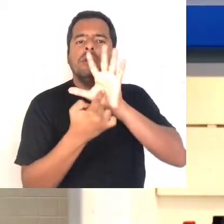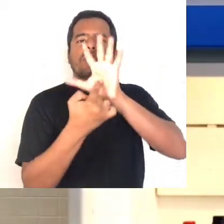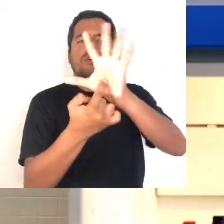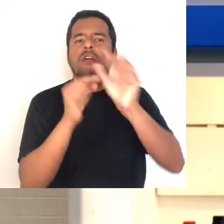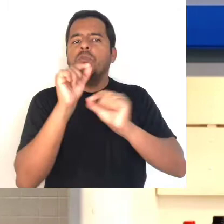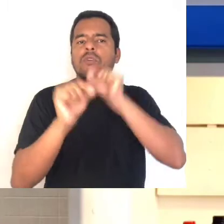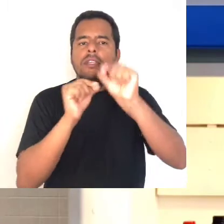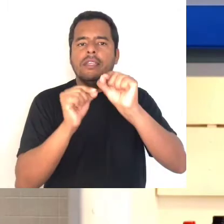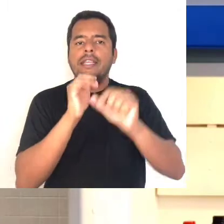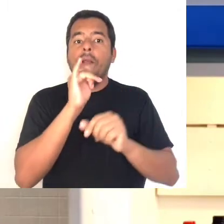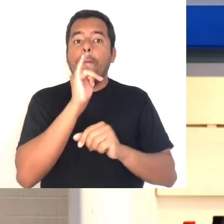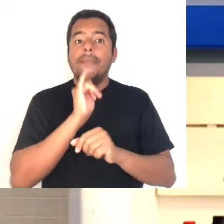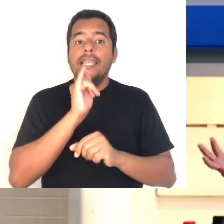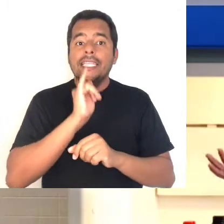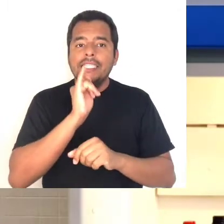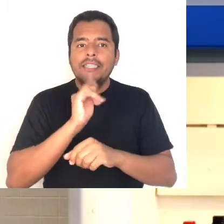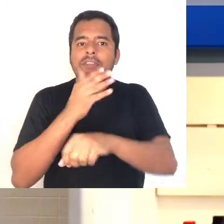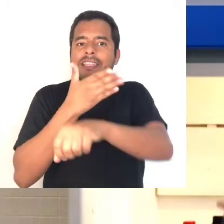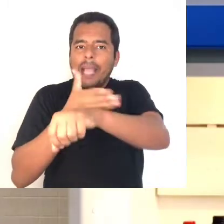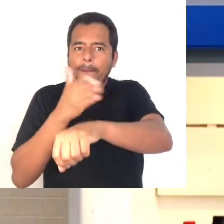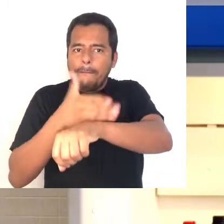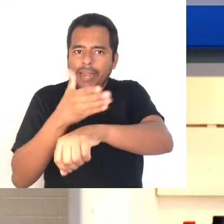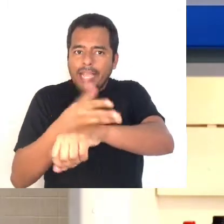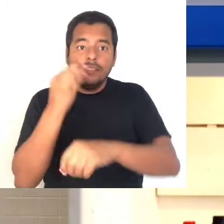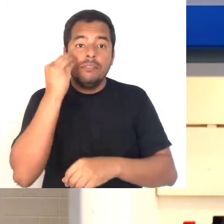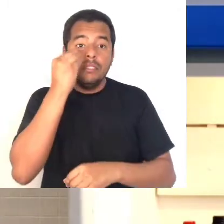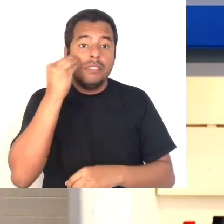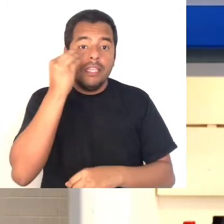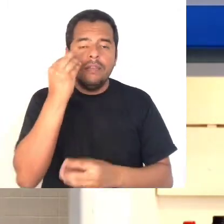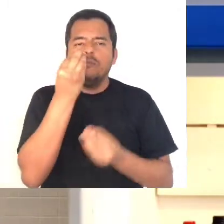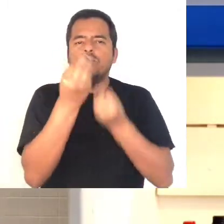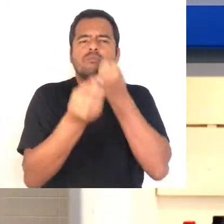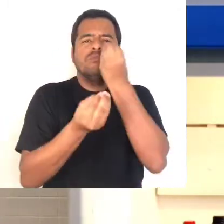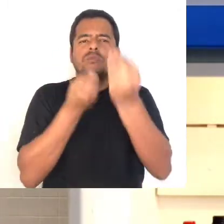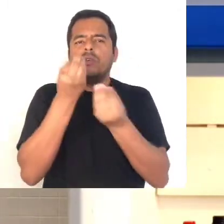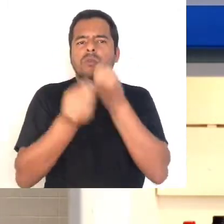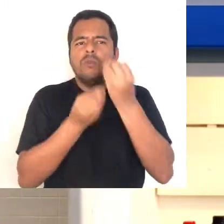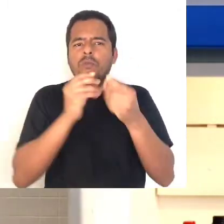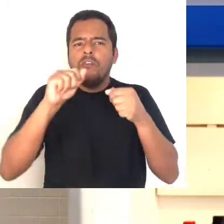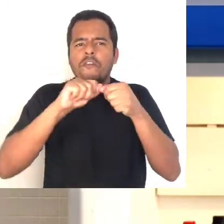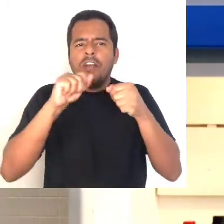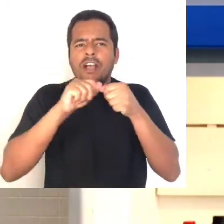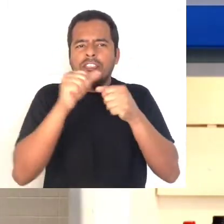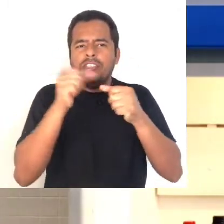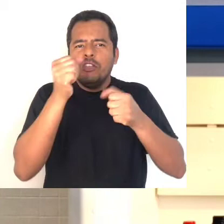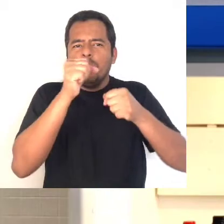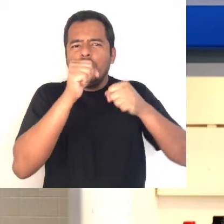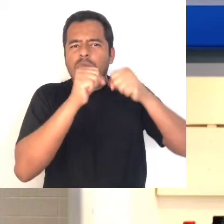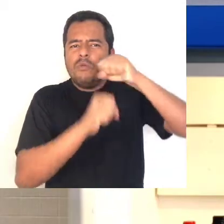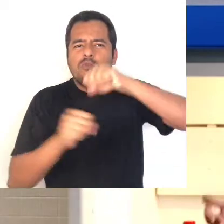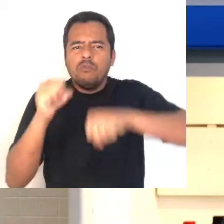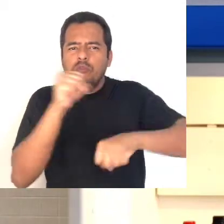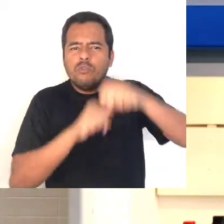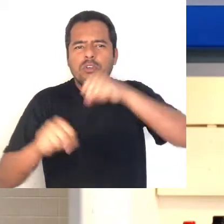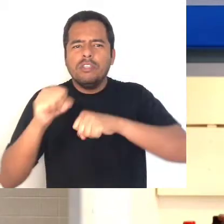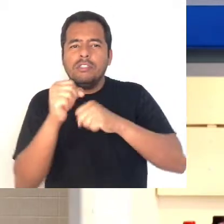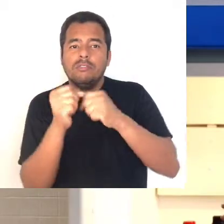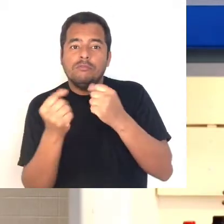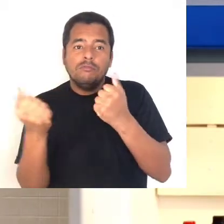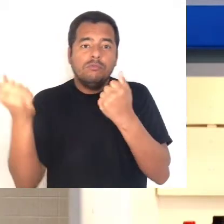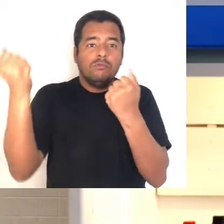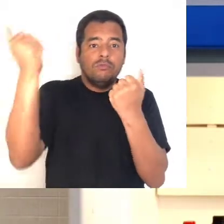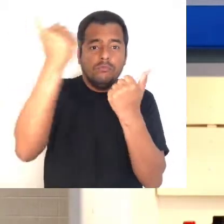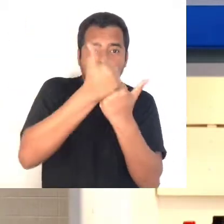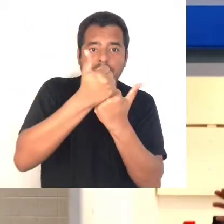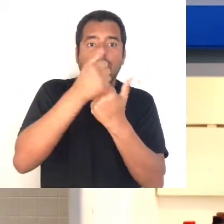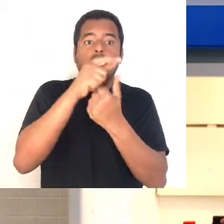aqui um exemplo da prática experimental de como realizar uma reação de substituição, tá? A